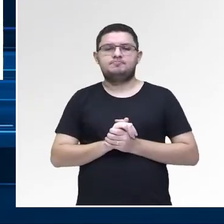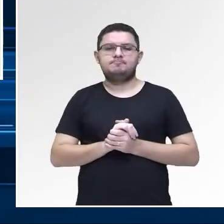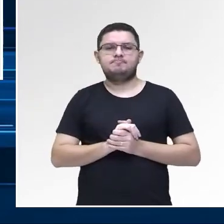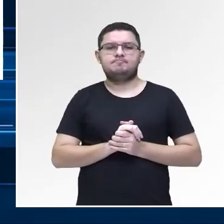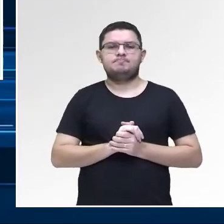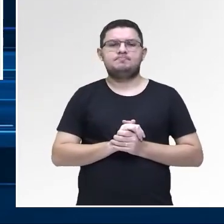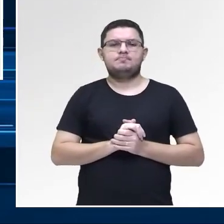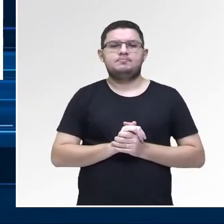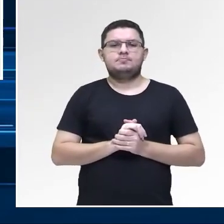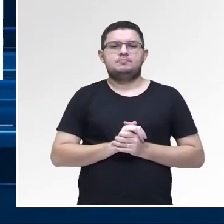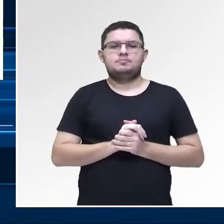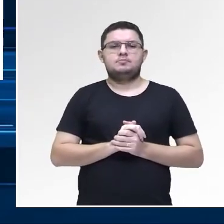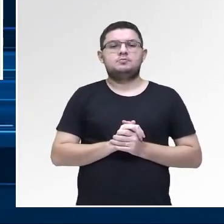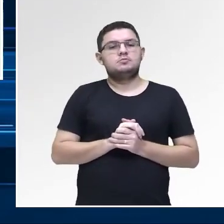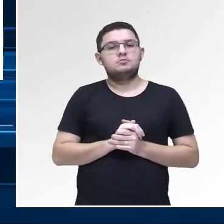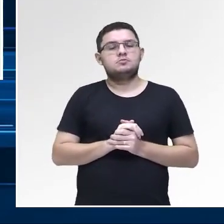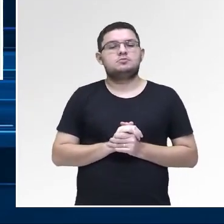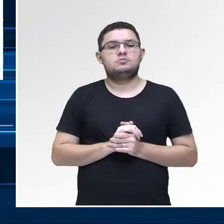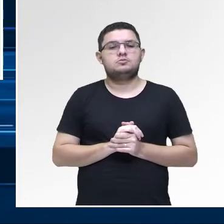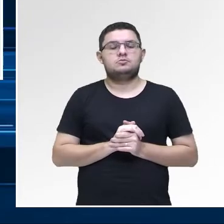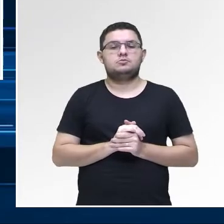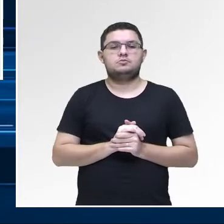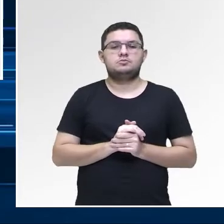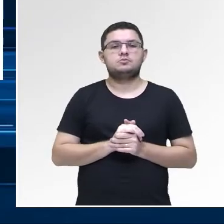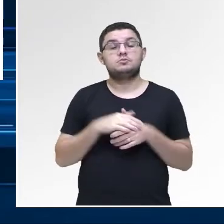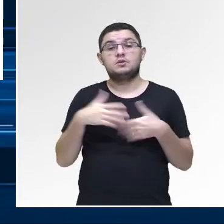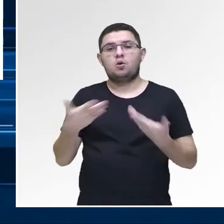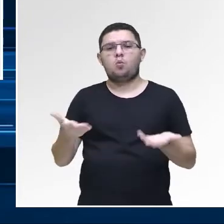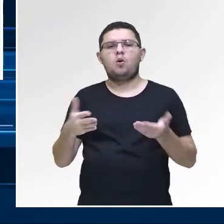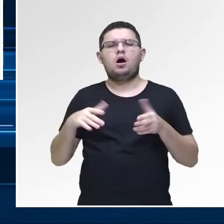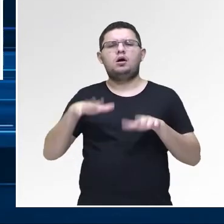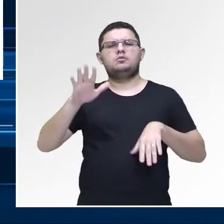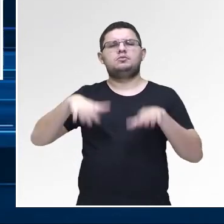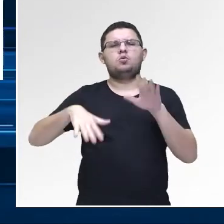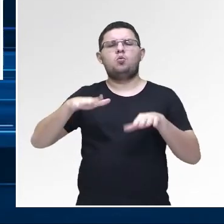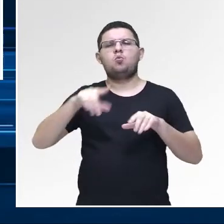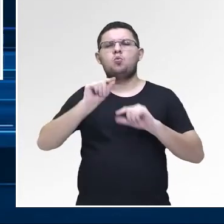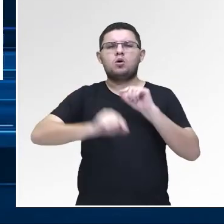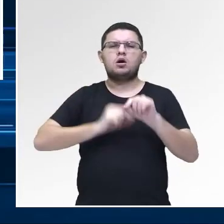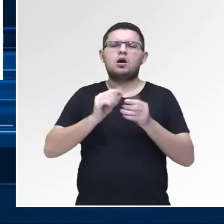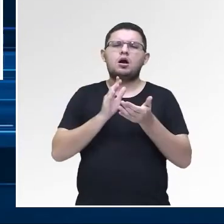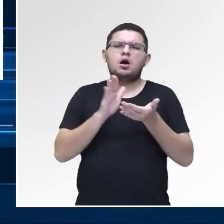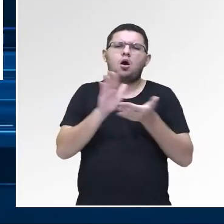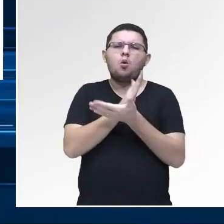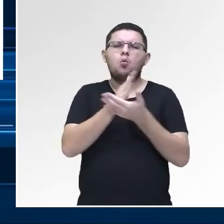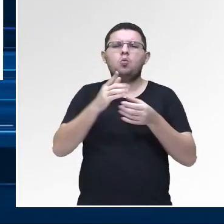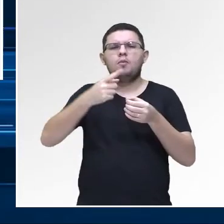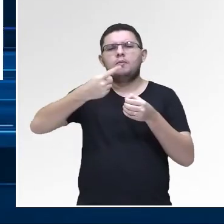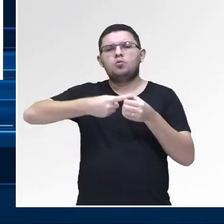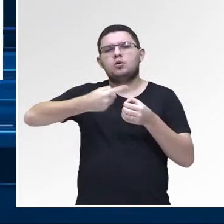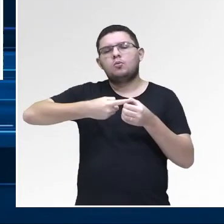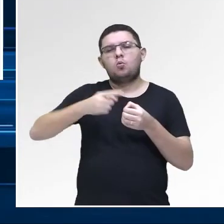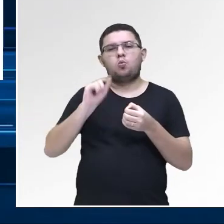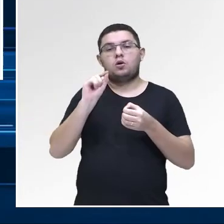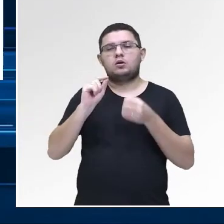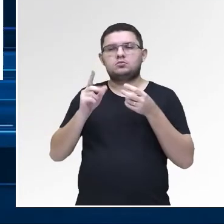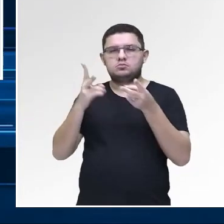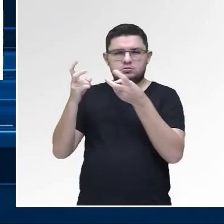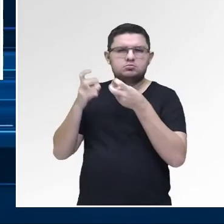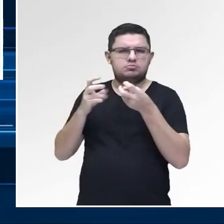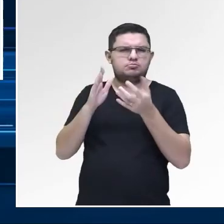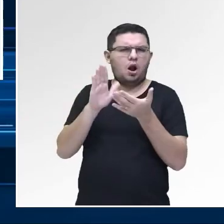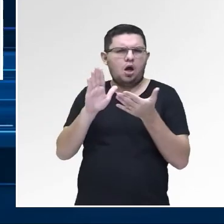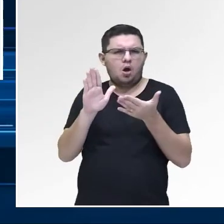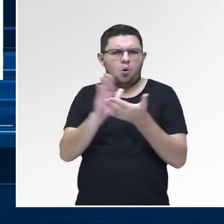grande, tá? Então, gente, apesar de algumas cidades, alguns municípios que nós verificamos aí